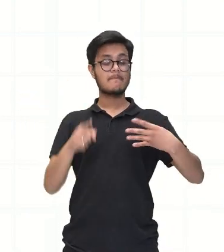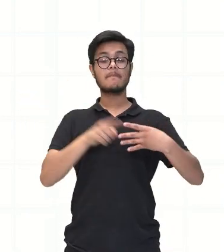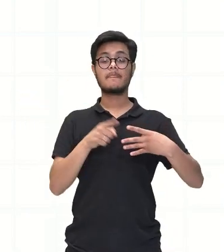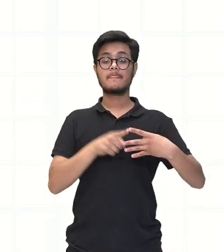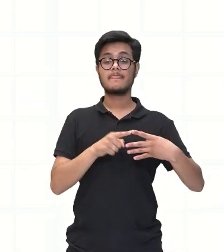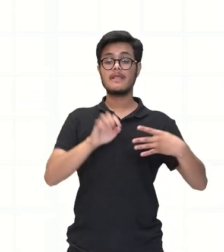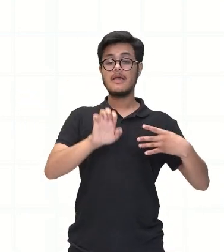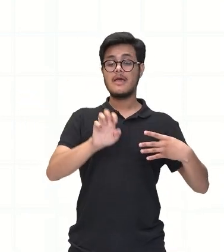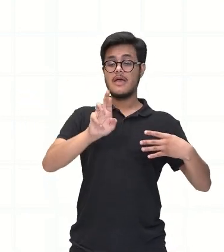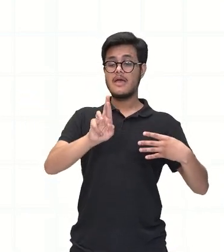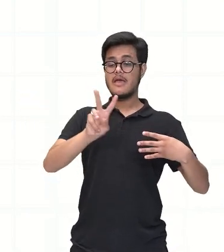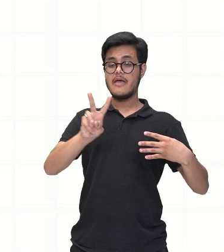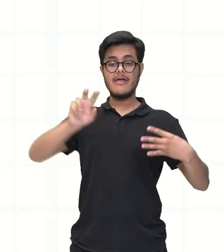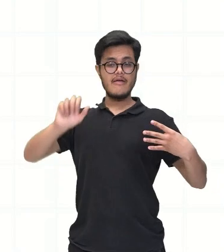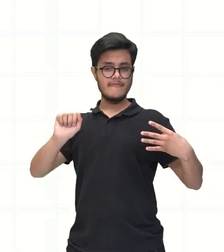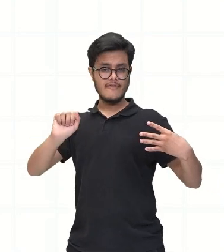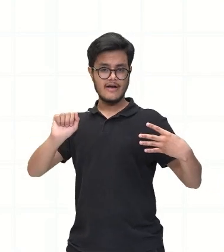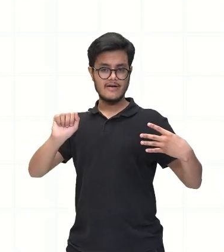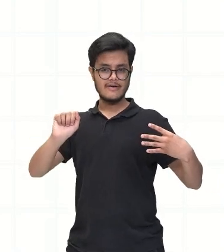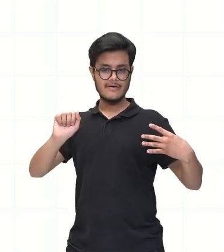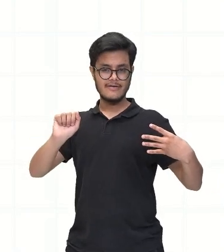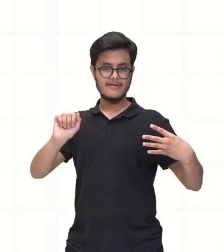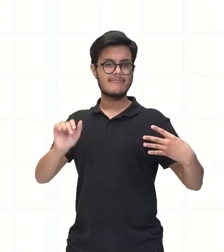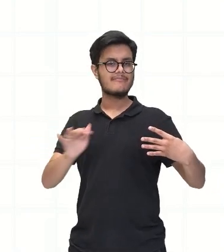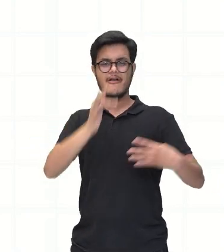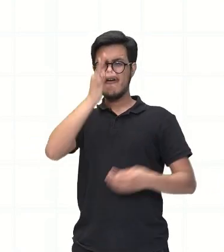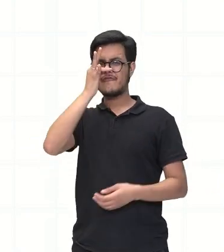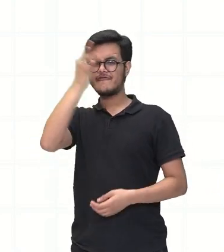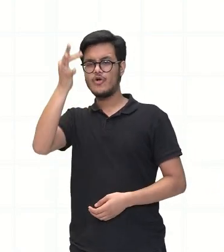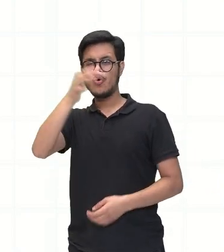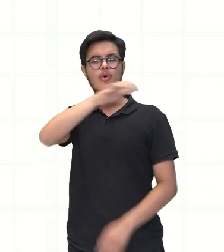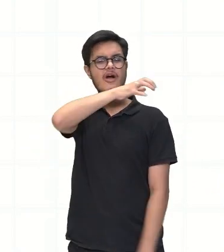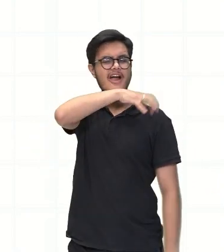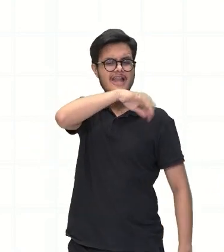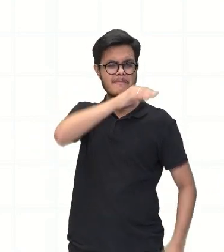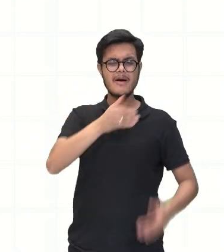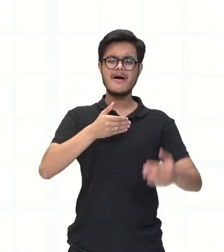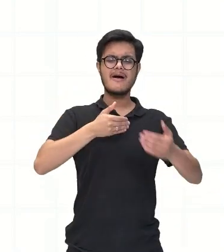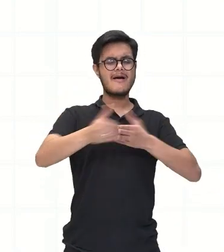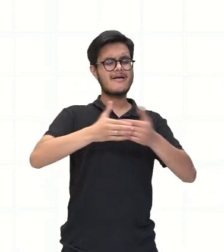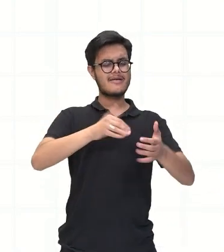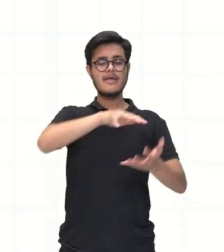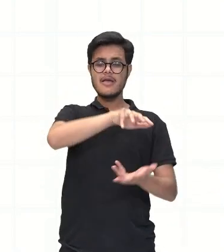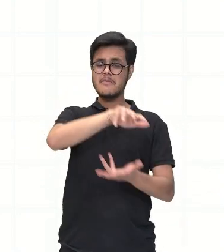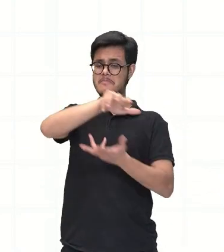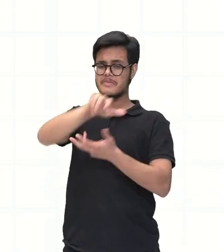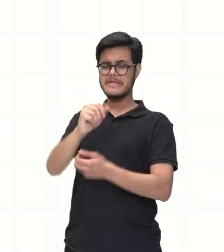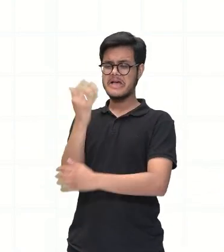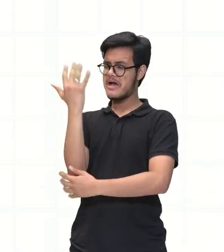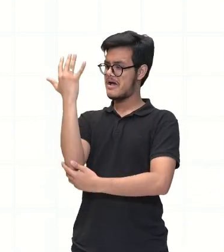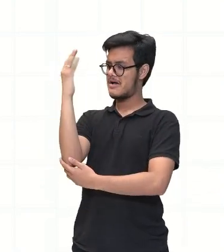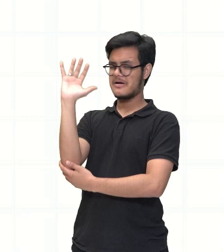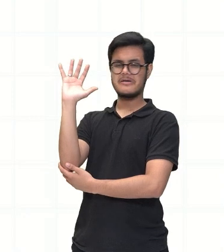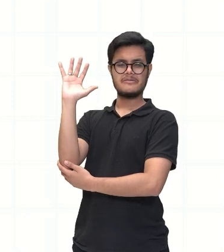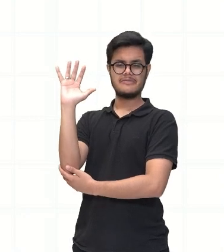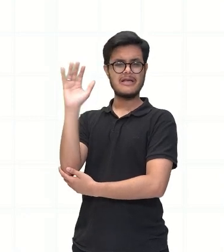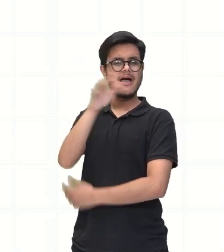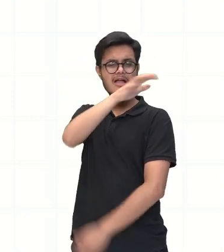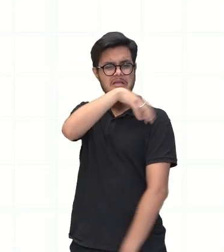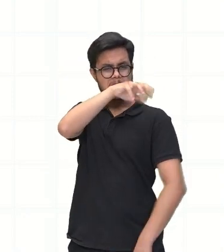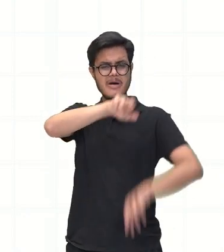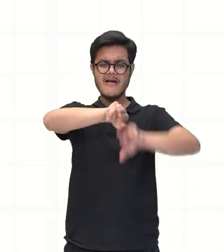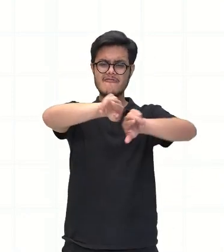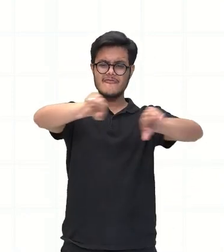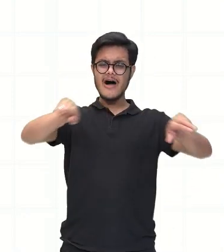que for nomear espécies do mundo das plantas ou do mundo dos